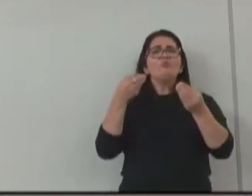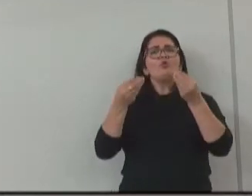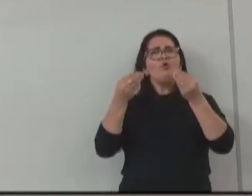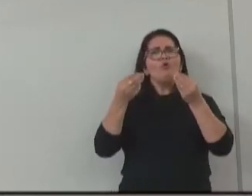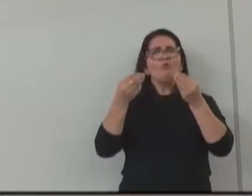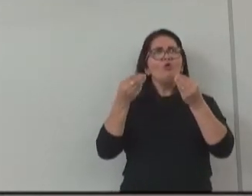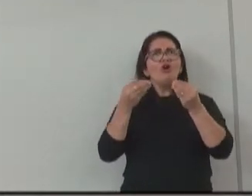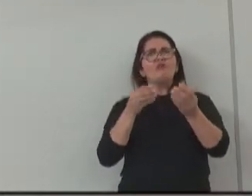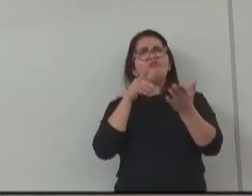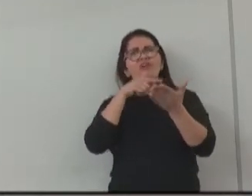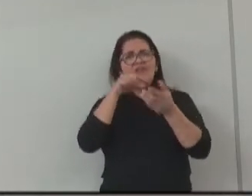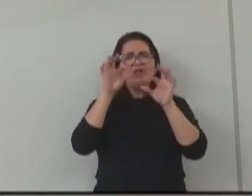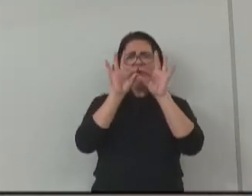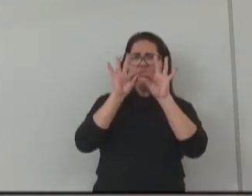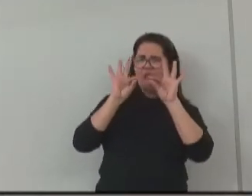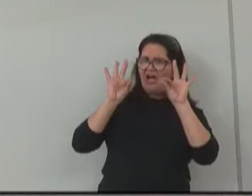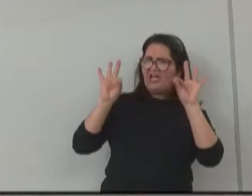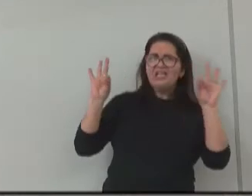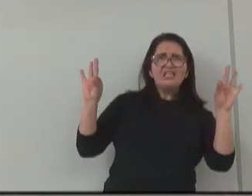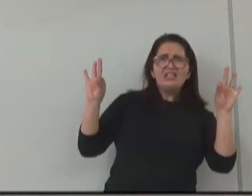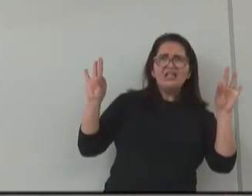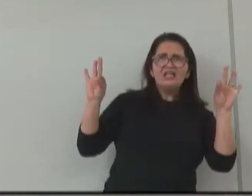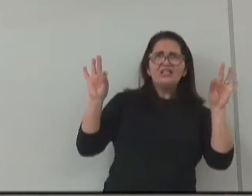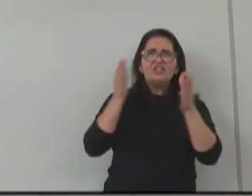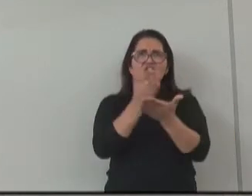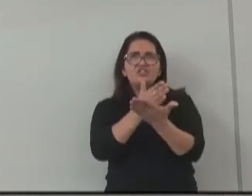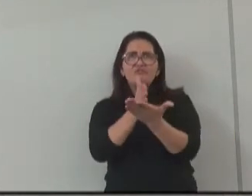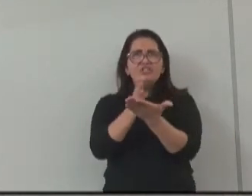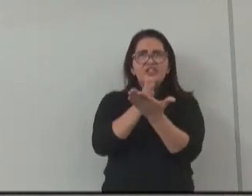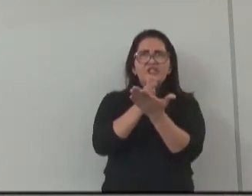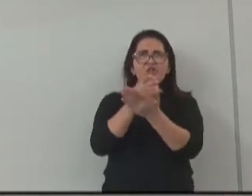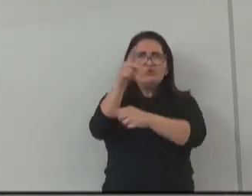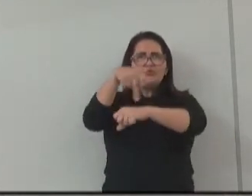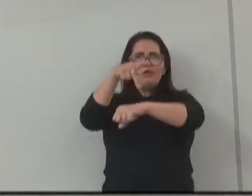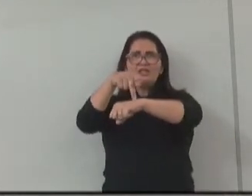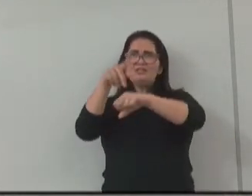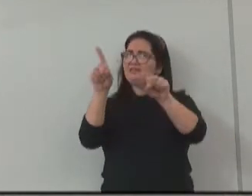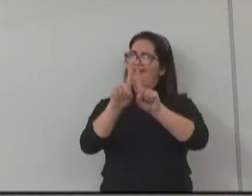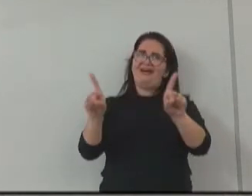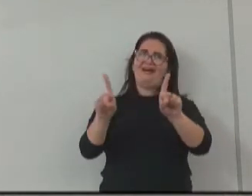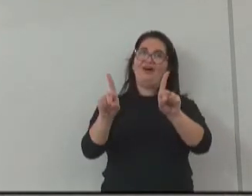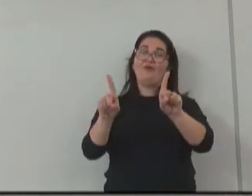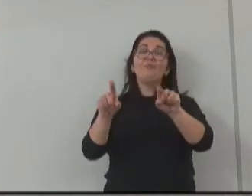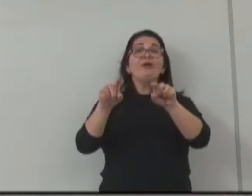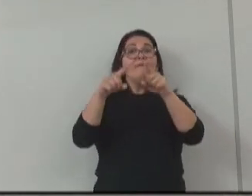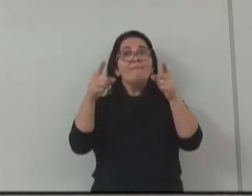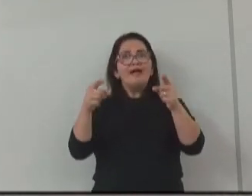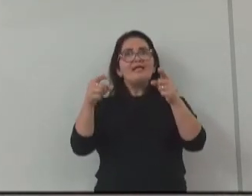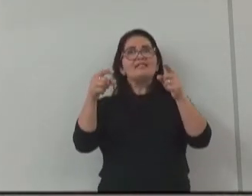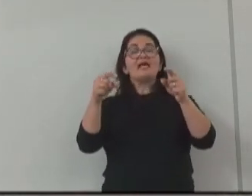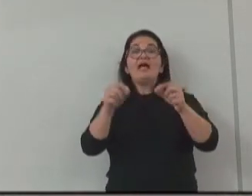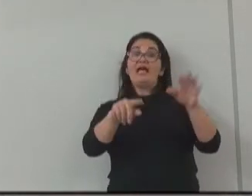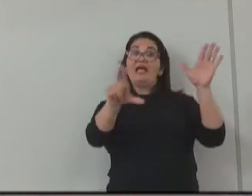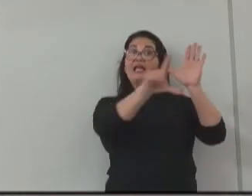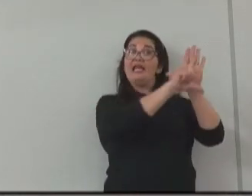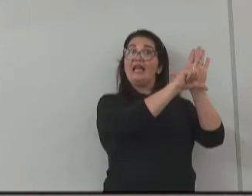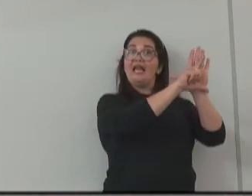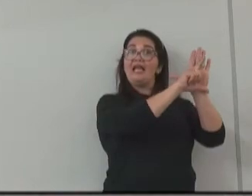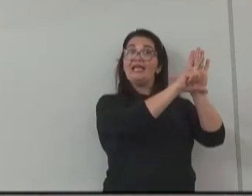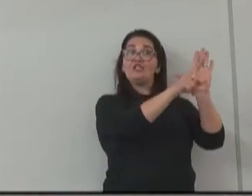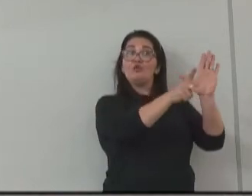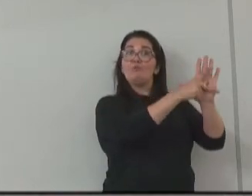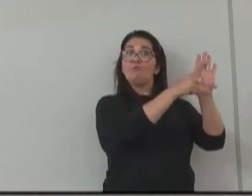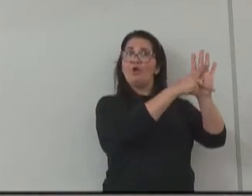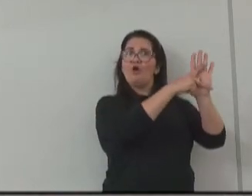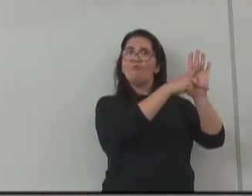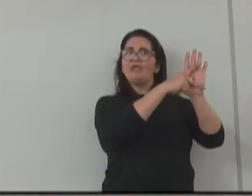vocês não verão essa linha, mas ela tem uma limitação e cada um respeita o limite e a fronteira